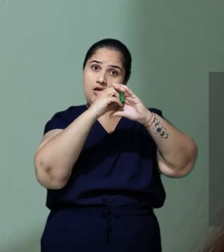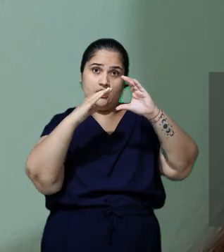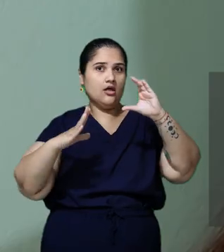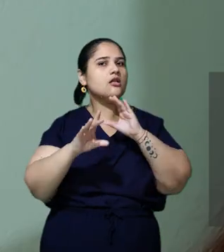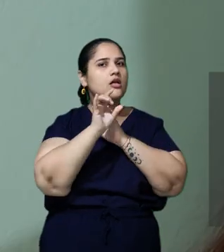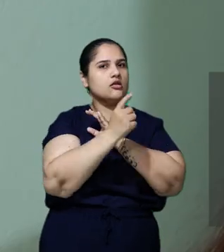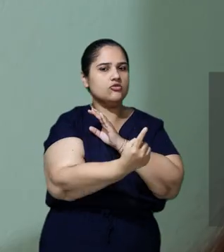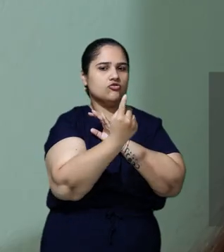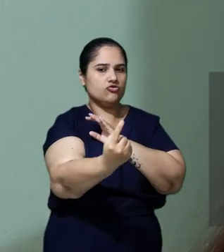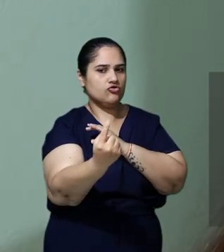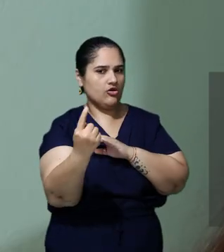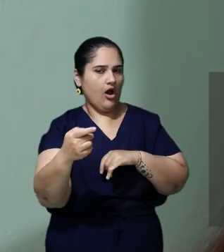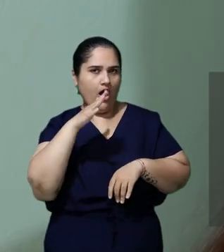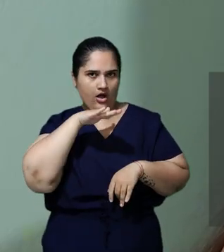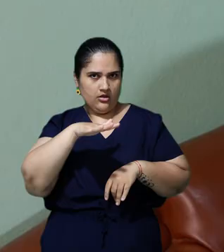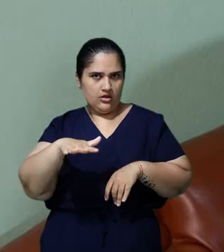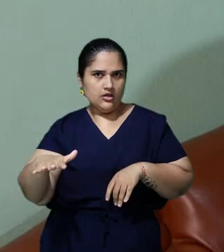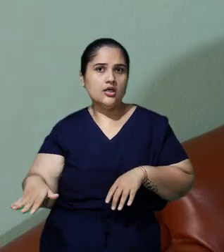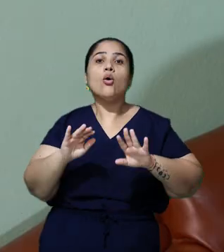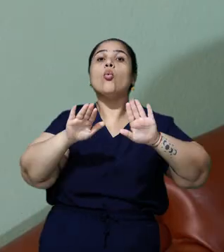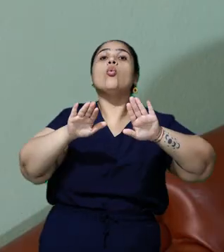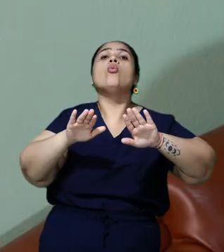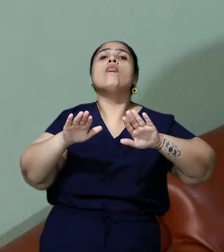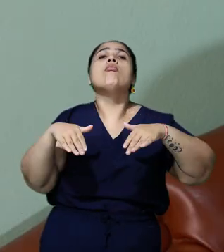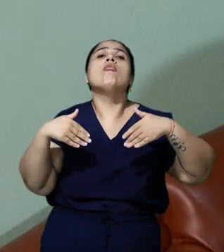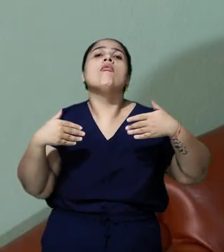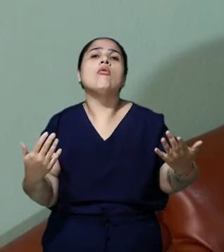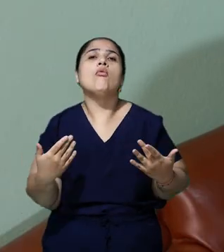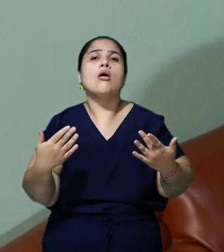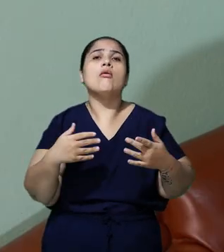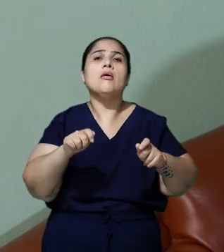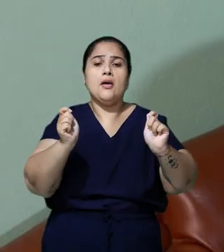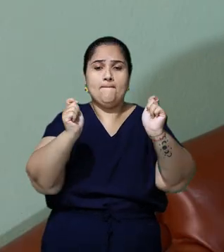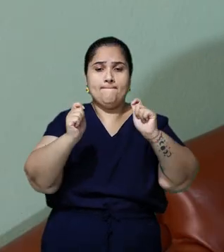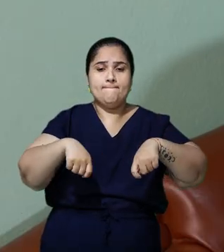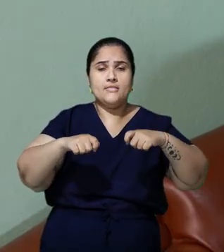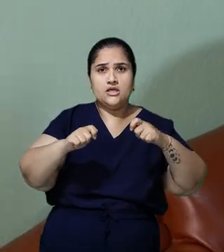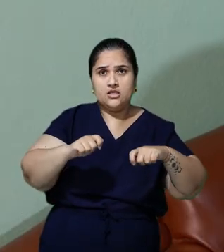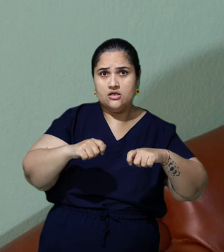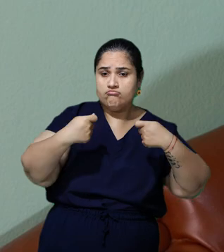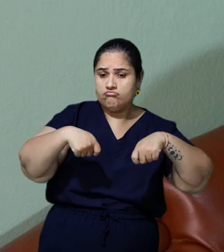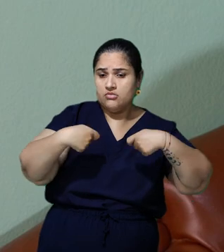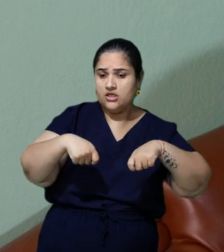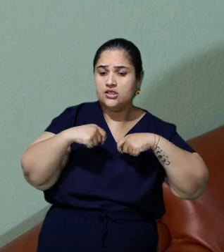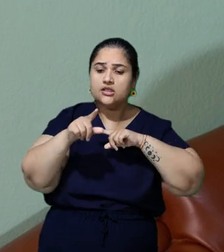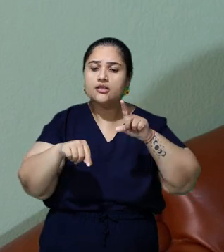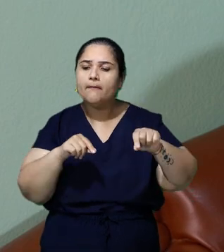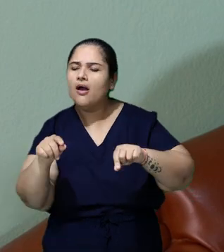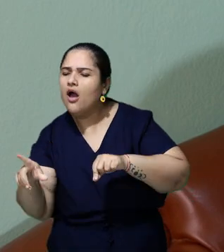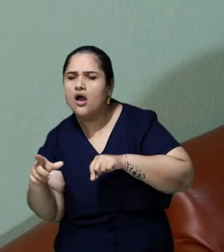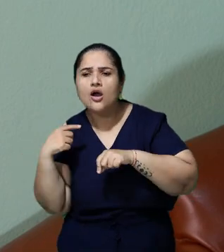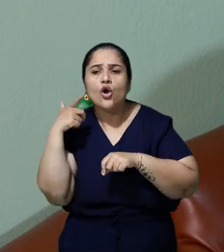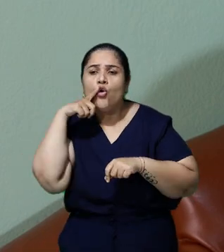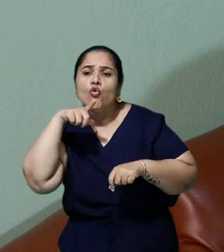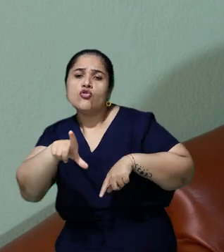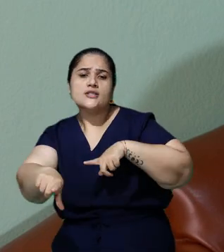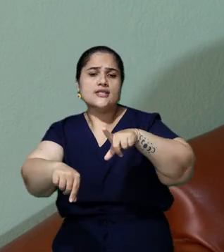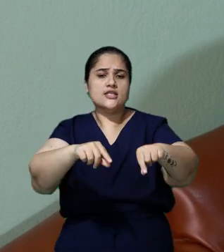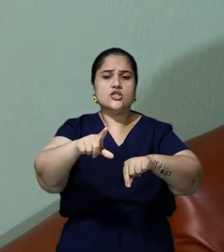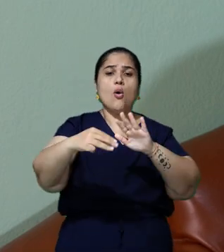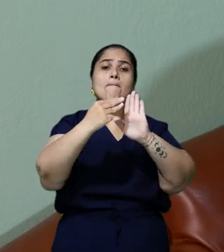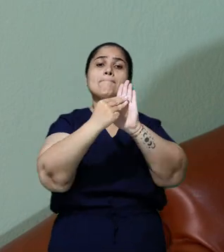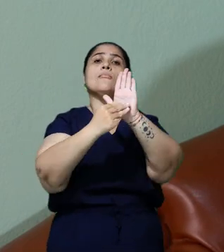cada criança, qual é a necessidade da criança no momento, para selecionar qual modelo vai ser mais